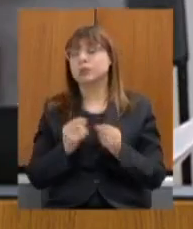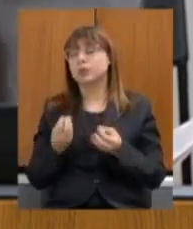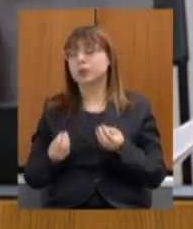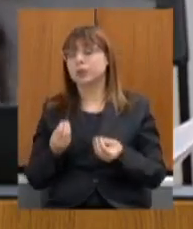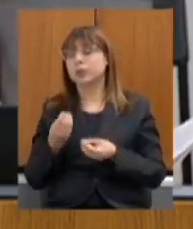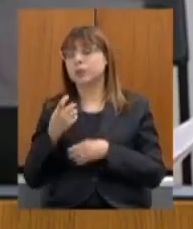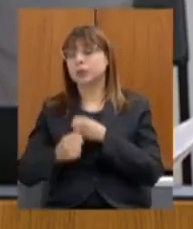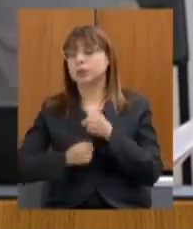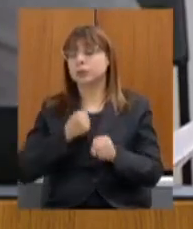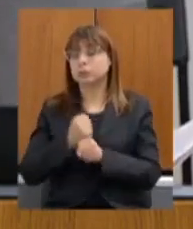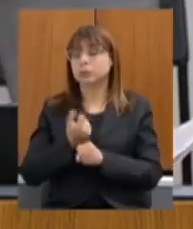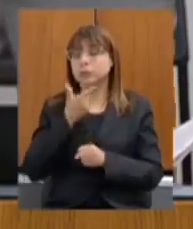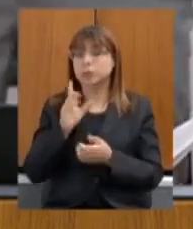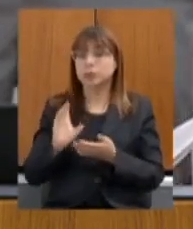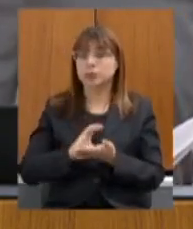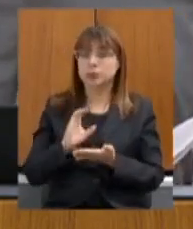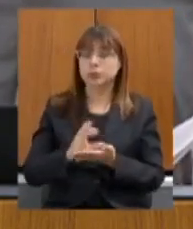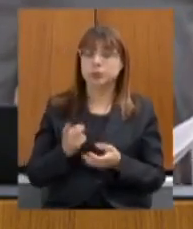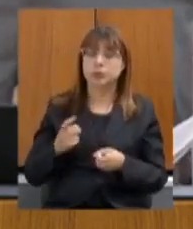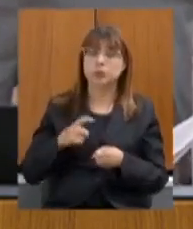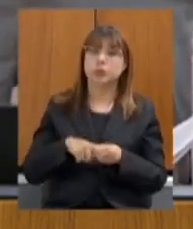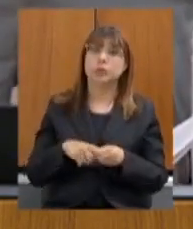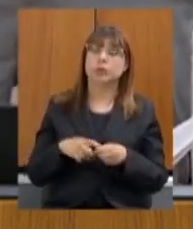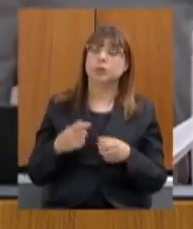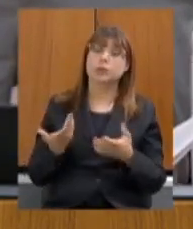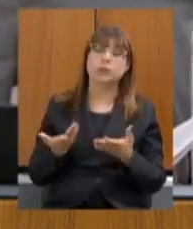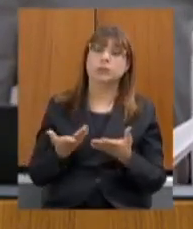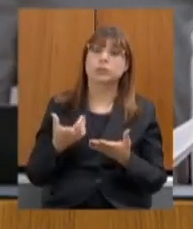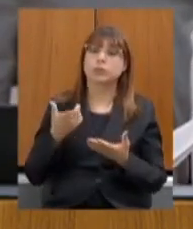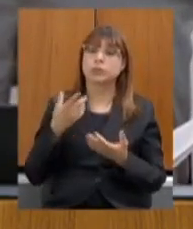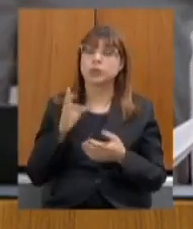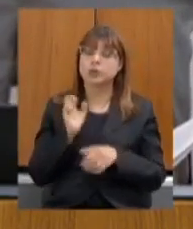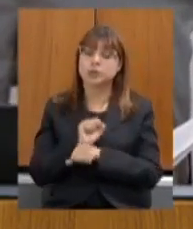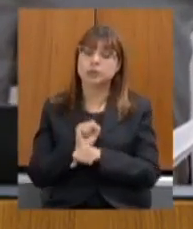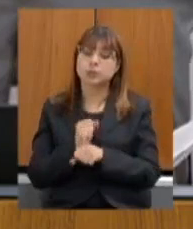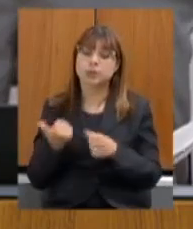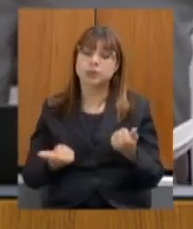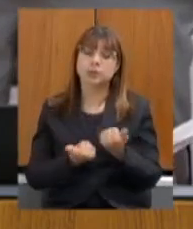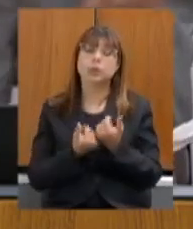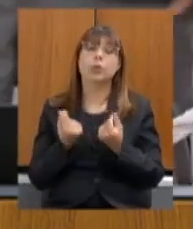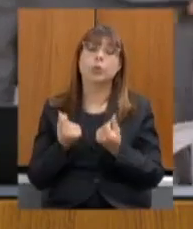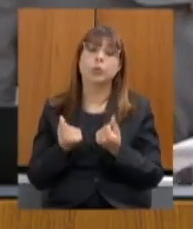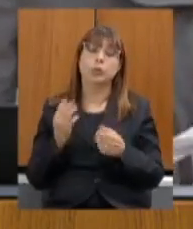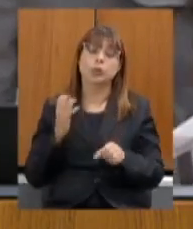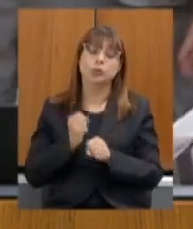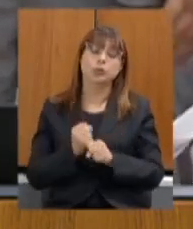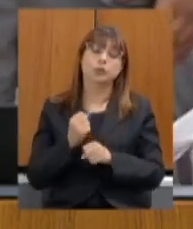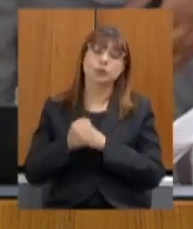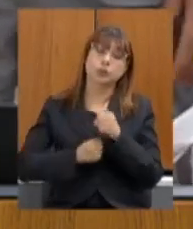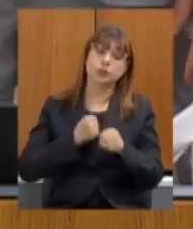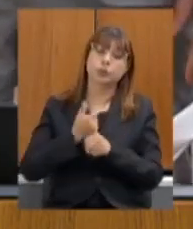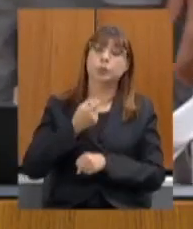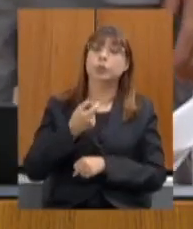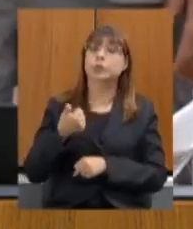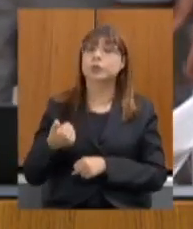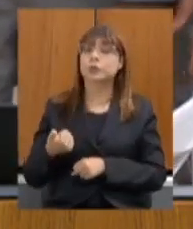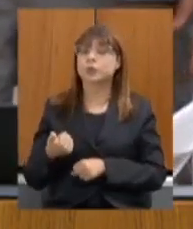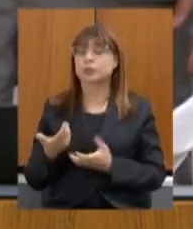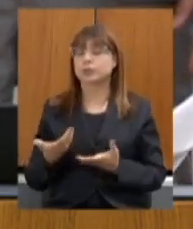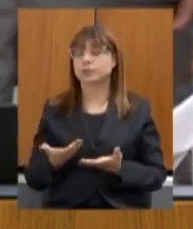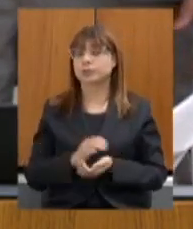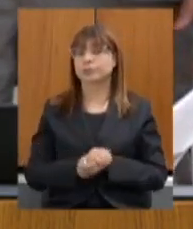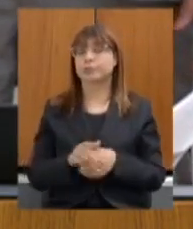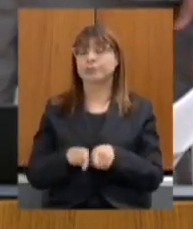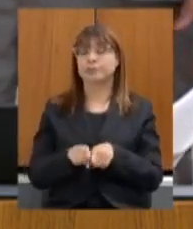a partir do ano que vem? Nesse sentido, qual o após de investimento esperado na economia estadual para 2021? Como tem sido